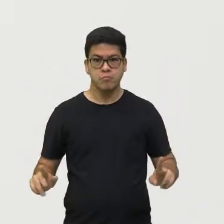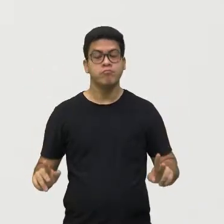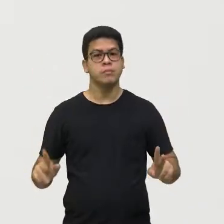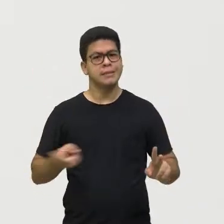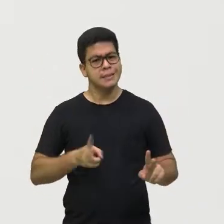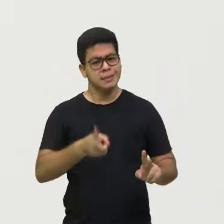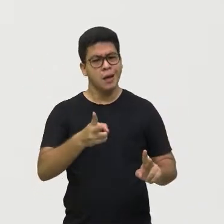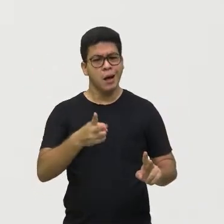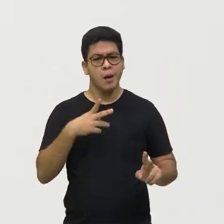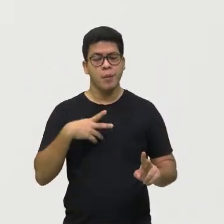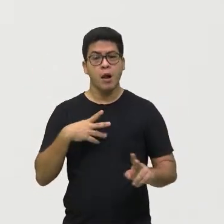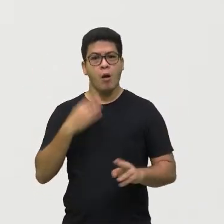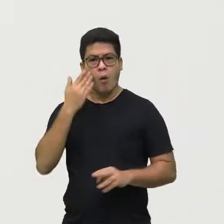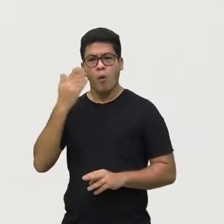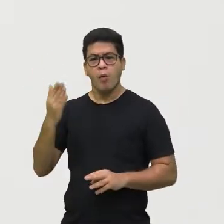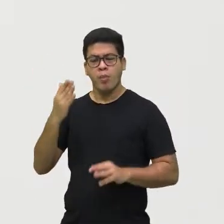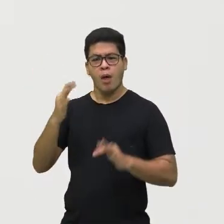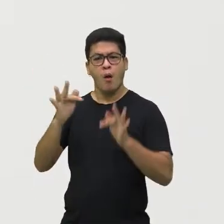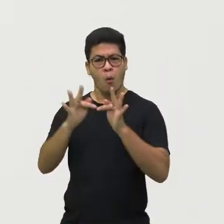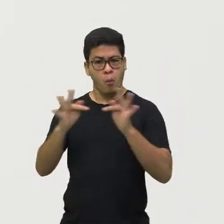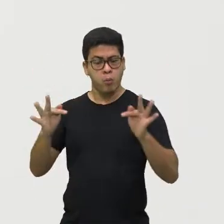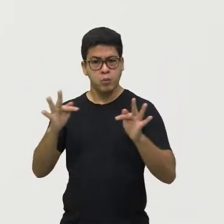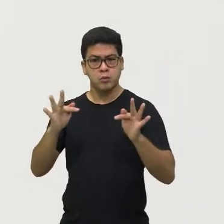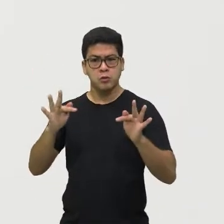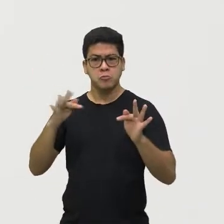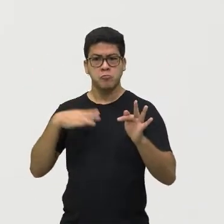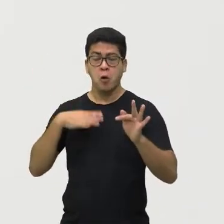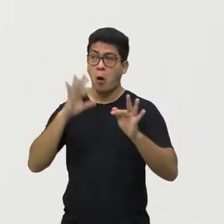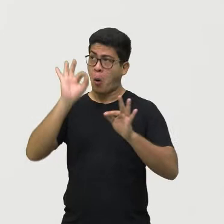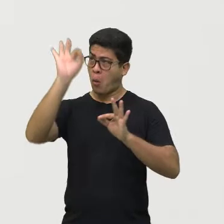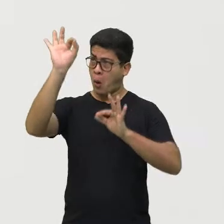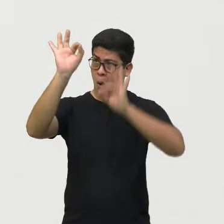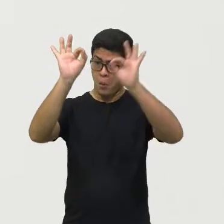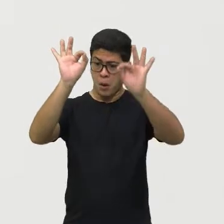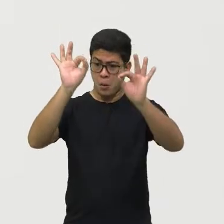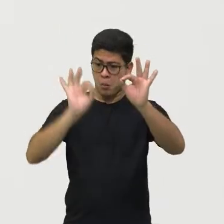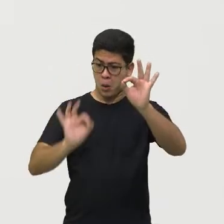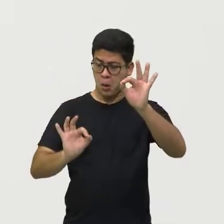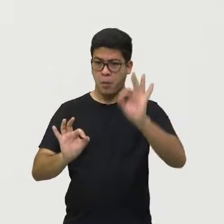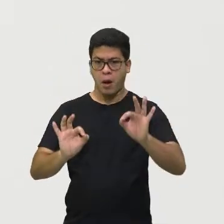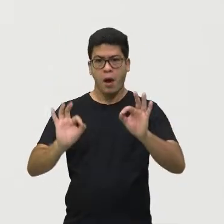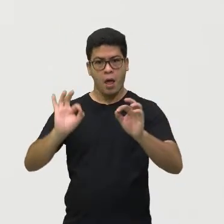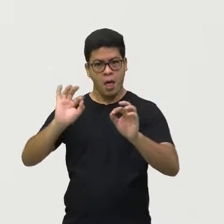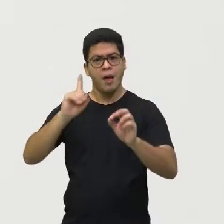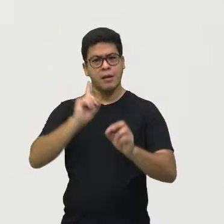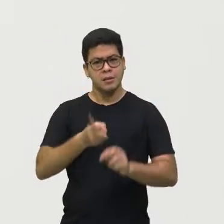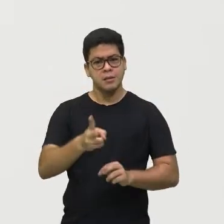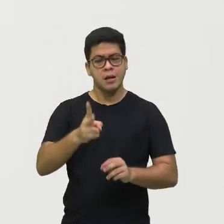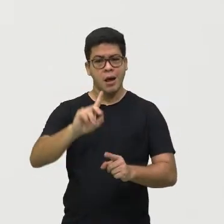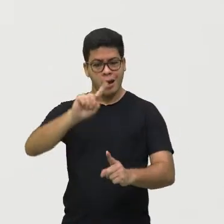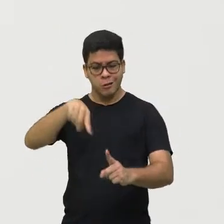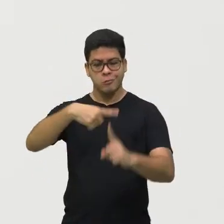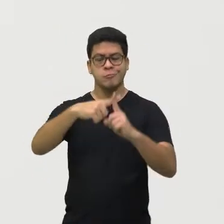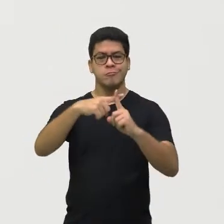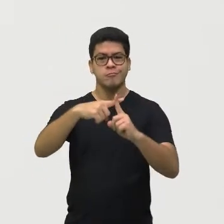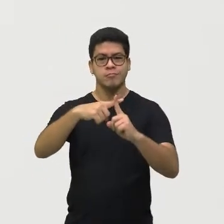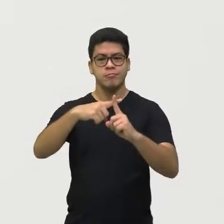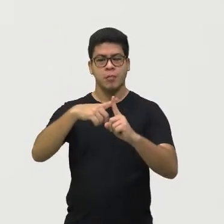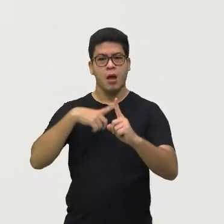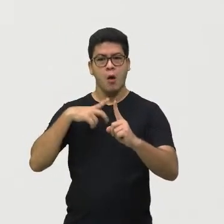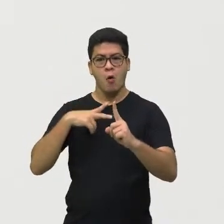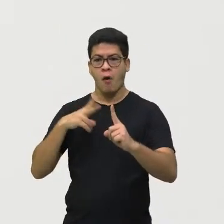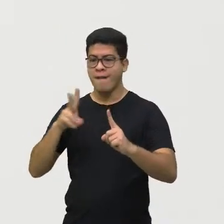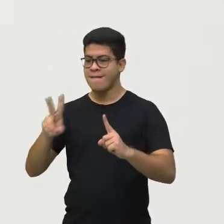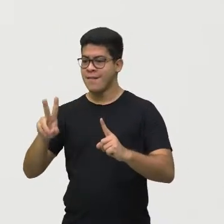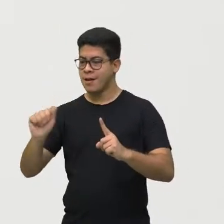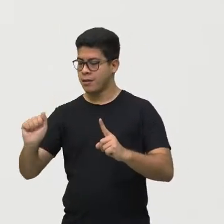qualquer desse ponto P, qualquer desse campo, na região onde está a carga, é a soma algébrica dos potenciais individuais. Então,